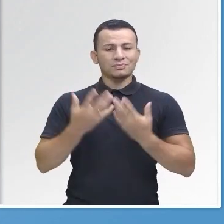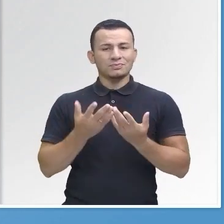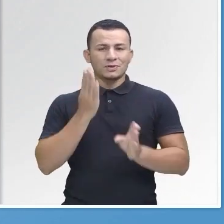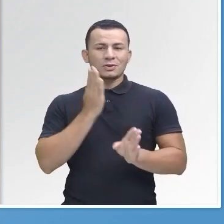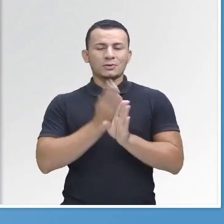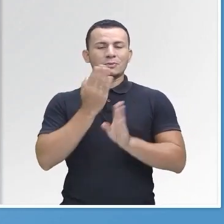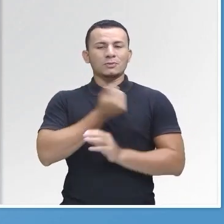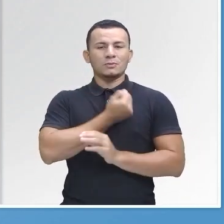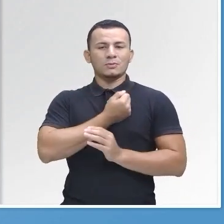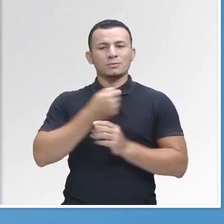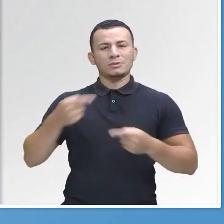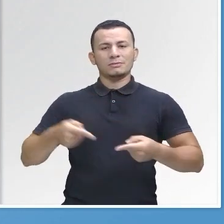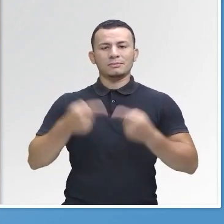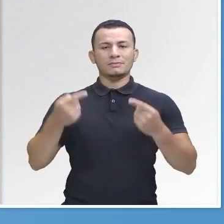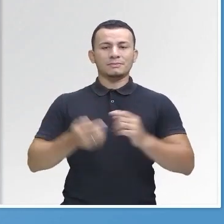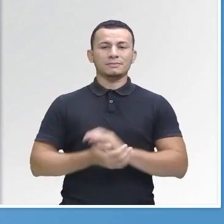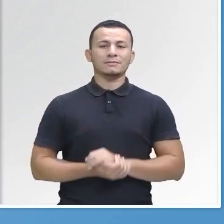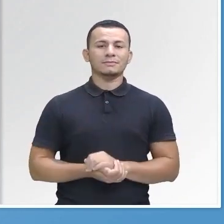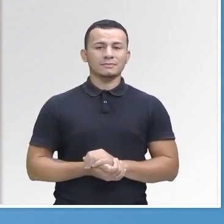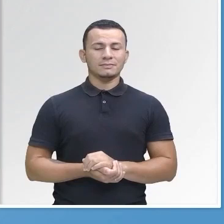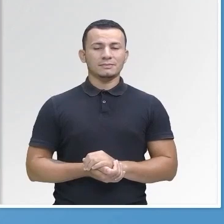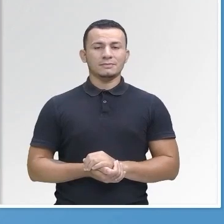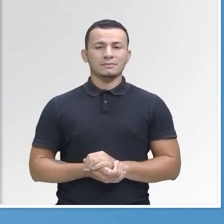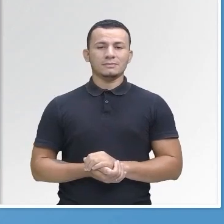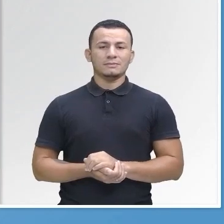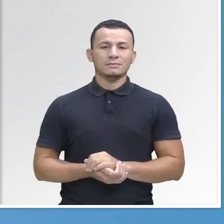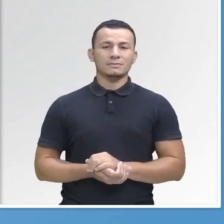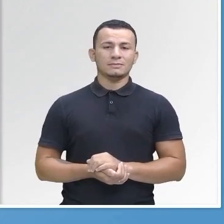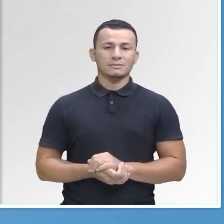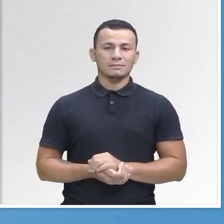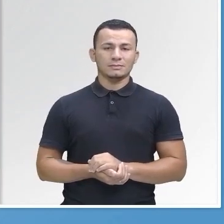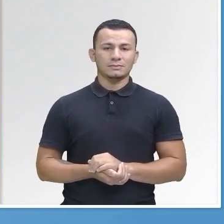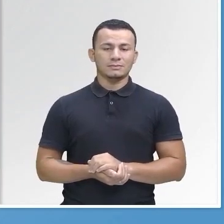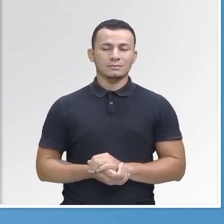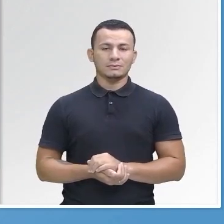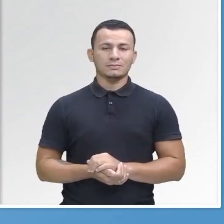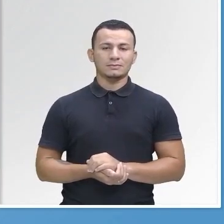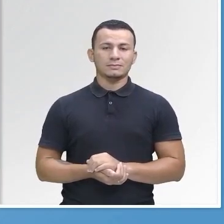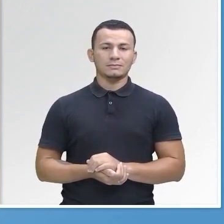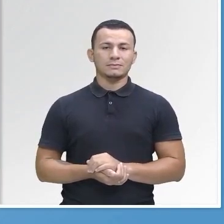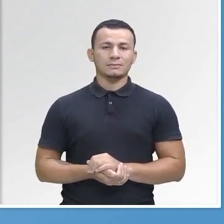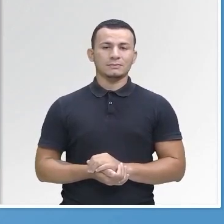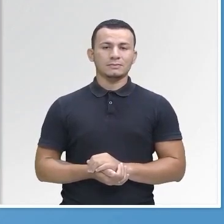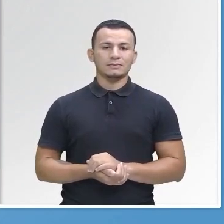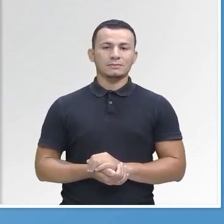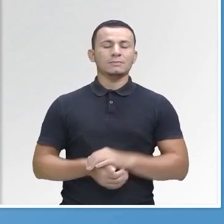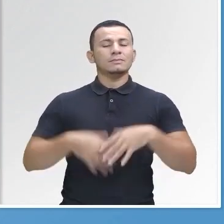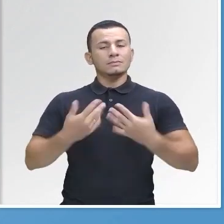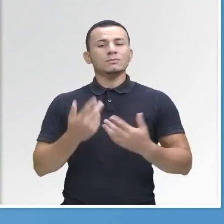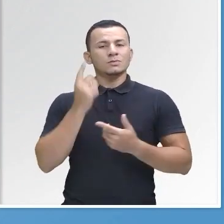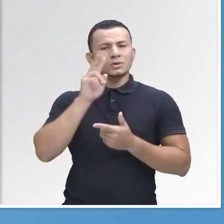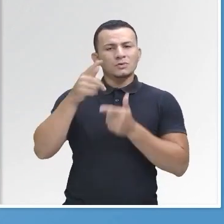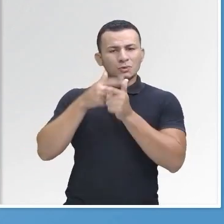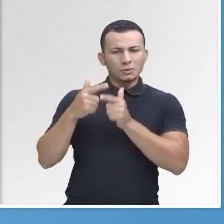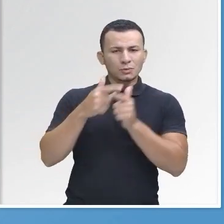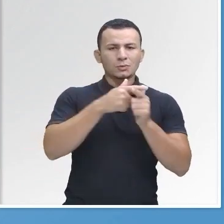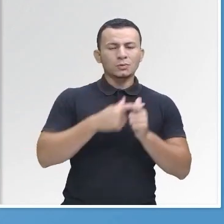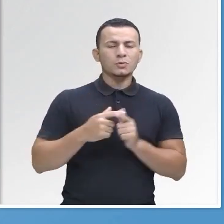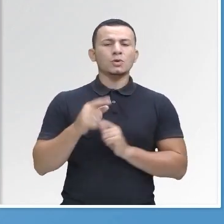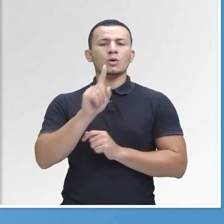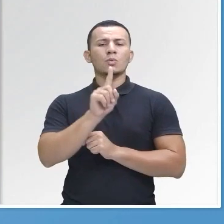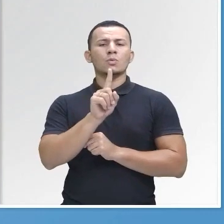problema. Aqui comigo. Muito bem. E aí nós vimos aí no problema do João que só